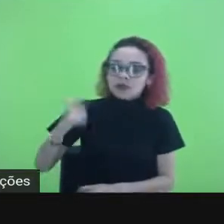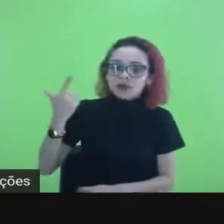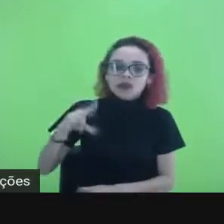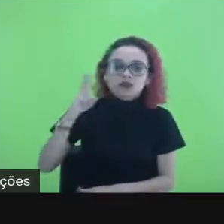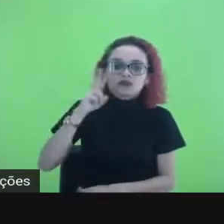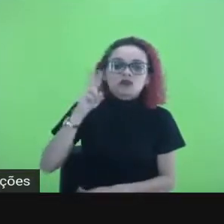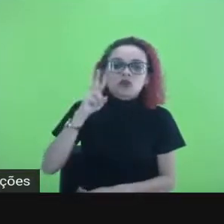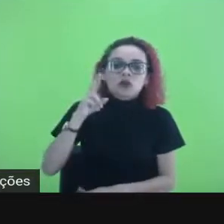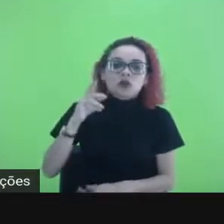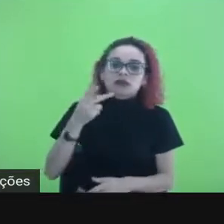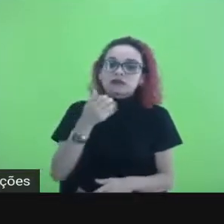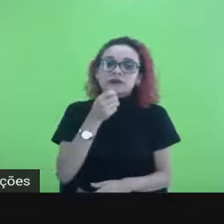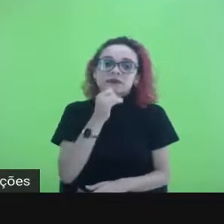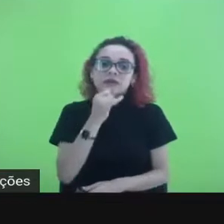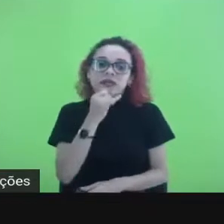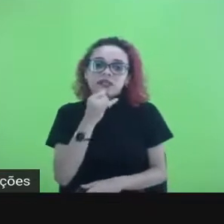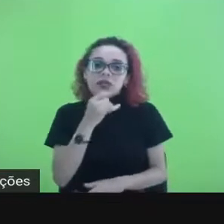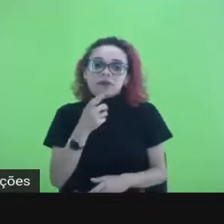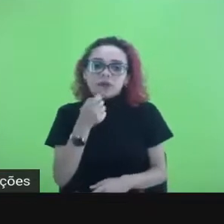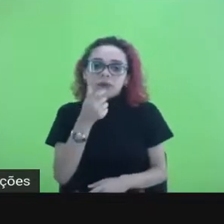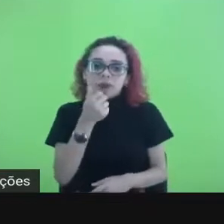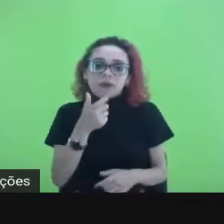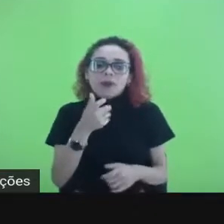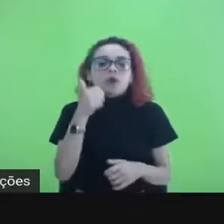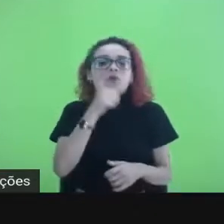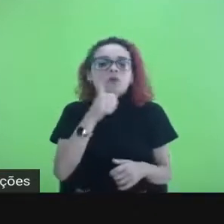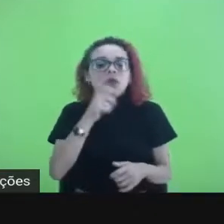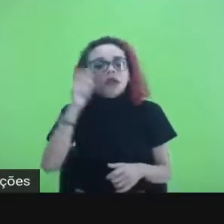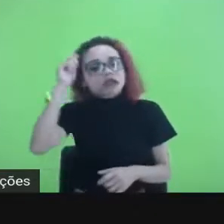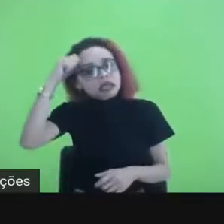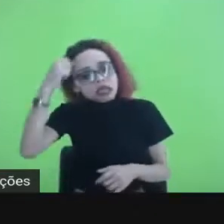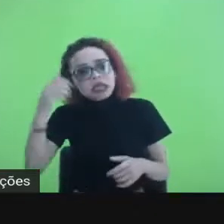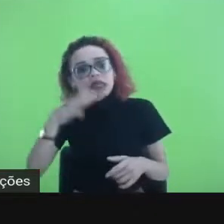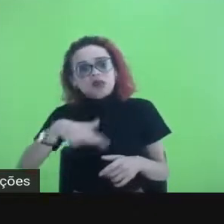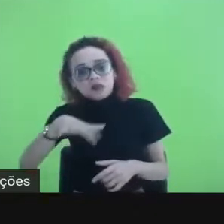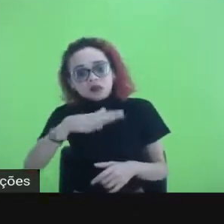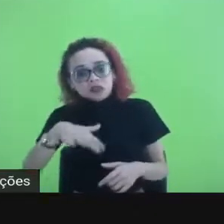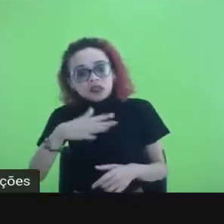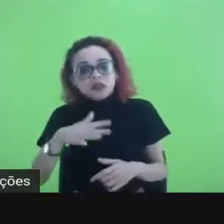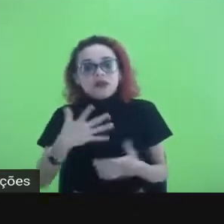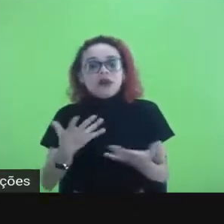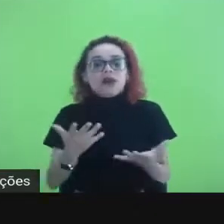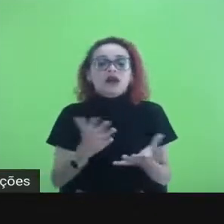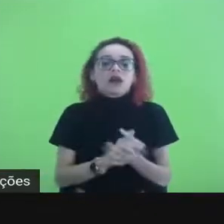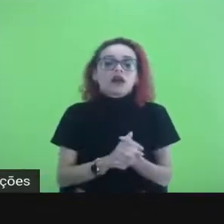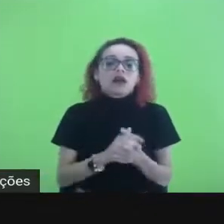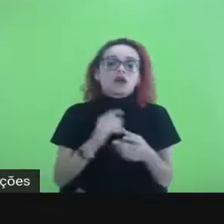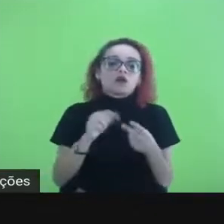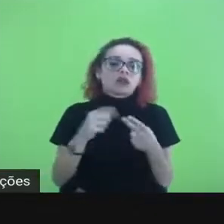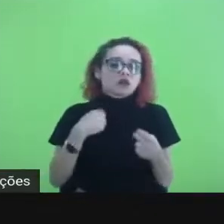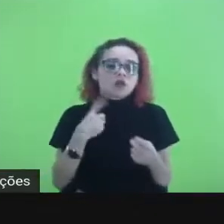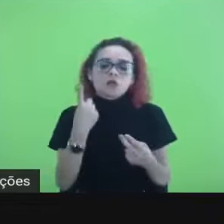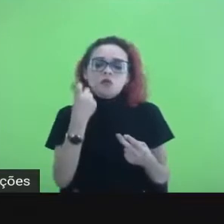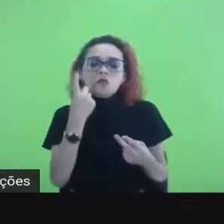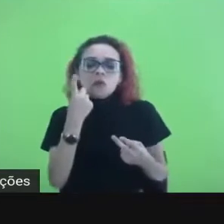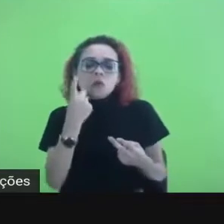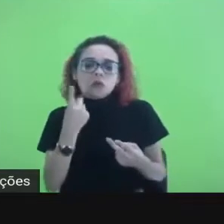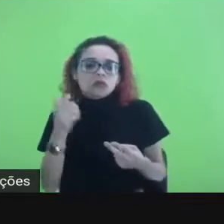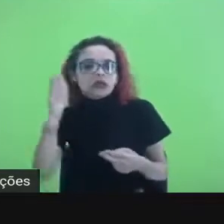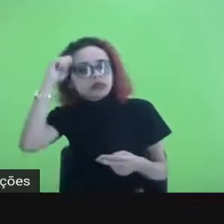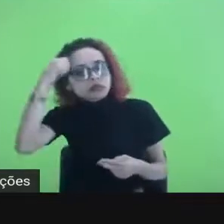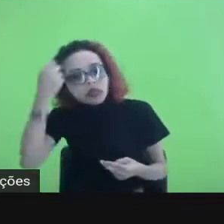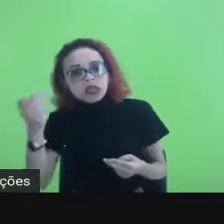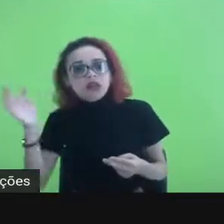ser uma das poucas mulheres negras nos espaços, né, na minha turma de graduação eu era a única. Depois,